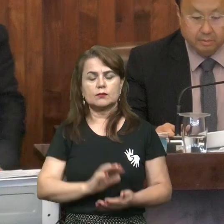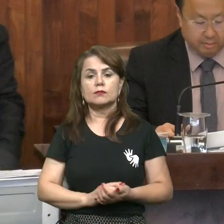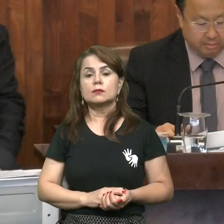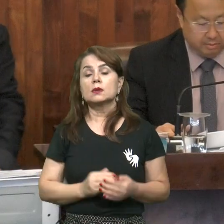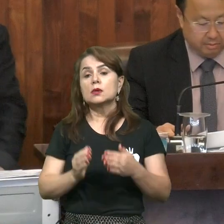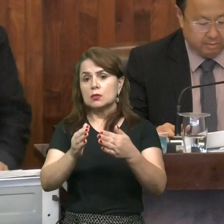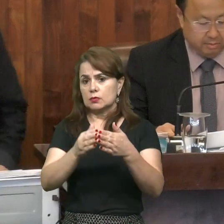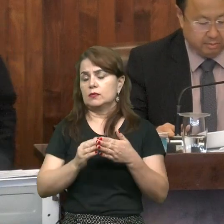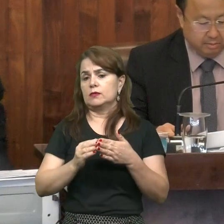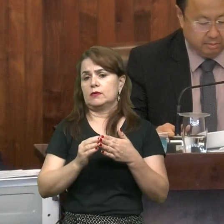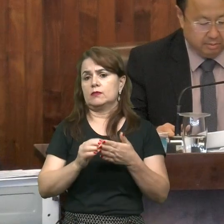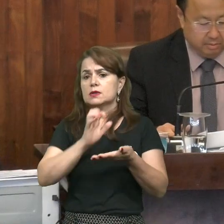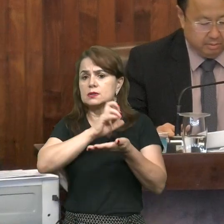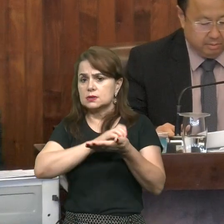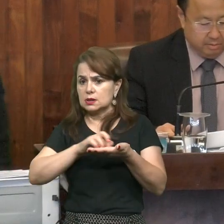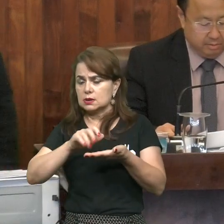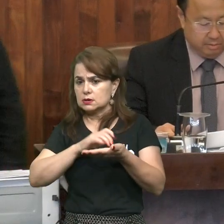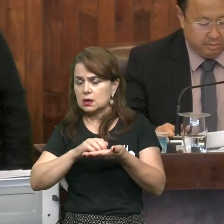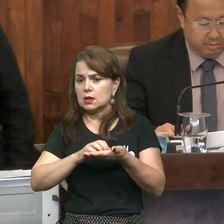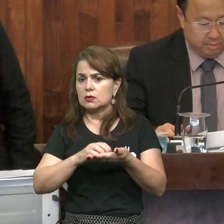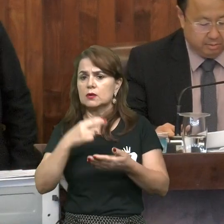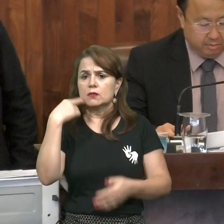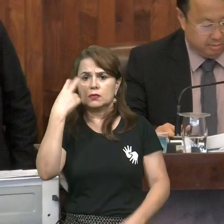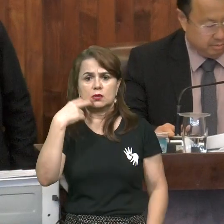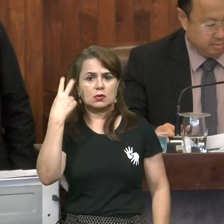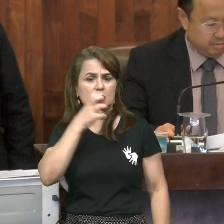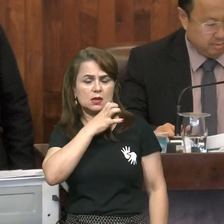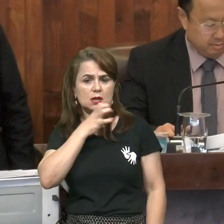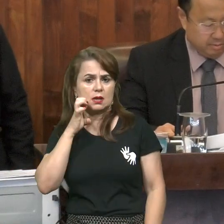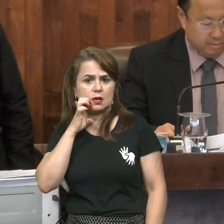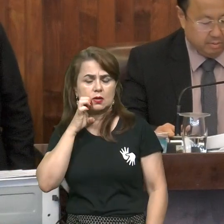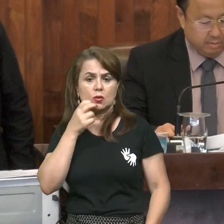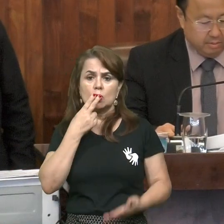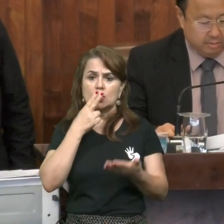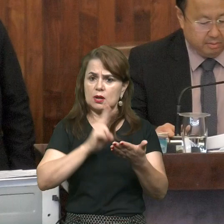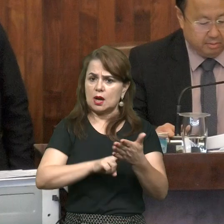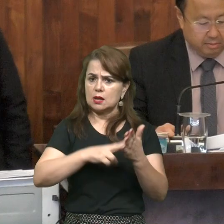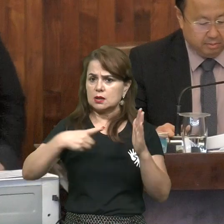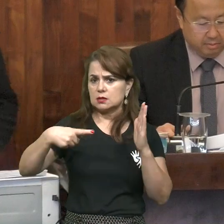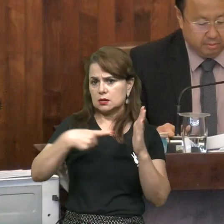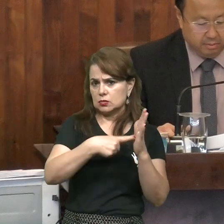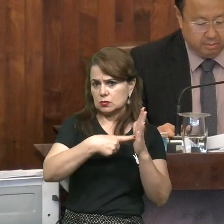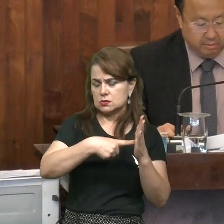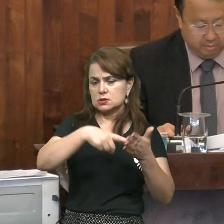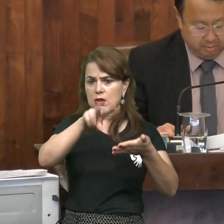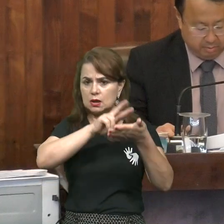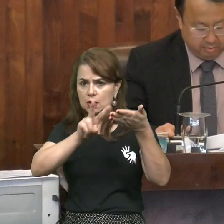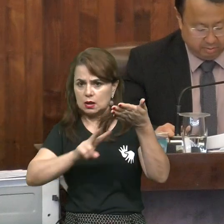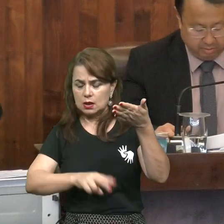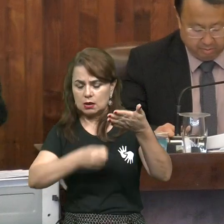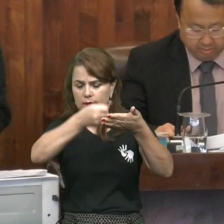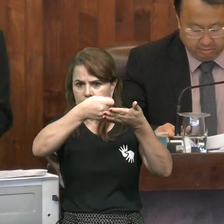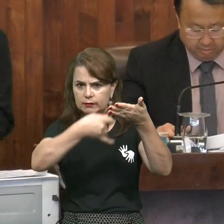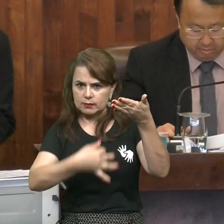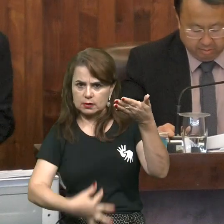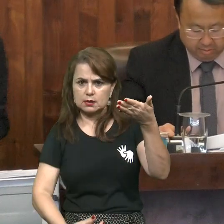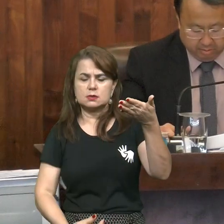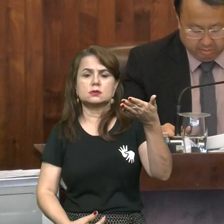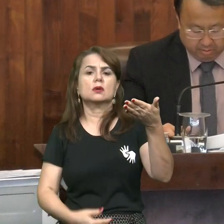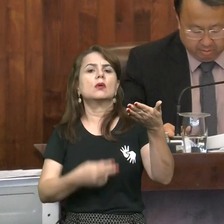Solicito ao primeiro secretário, o vereador doutor Elio Ajeca, que proceda à leitura da denúncia contida